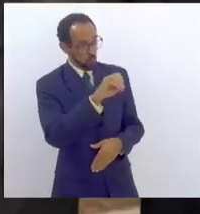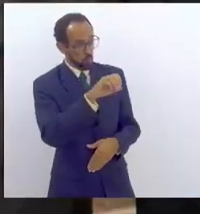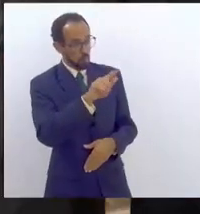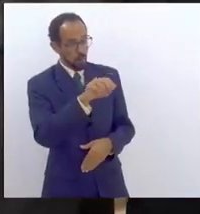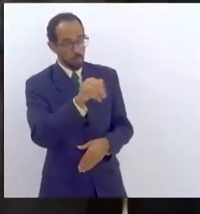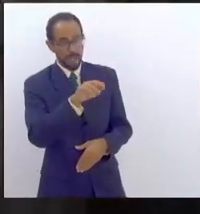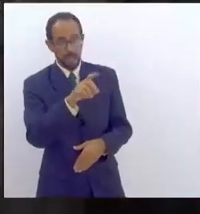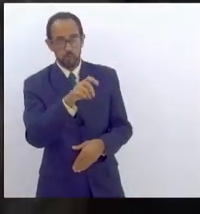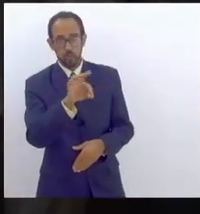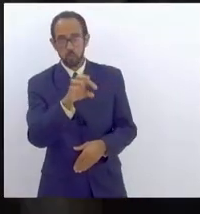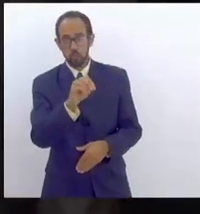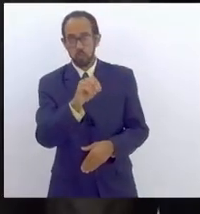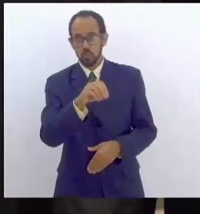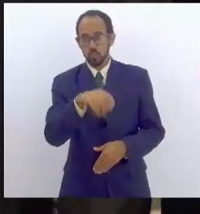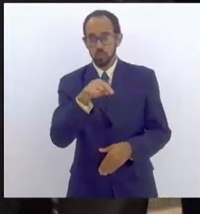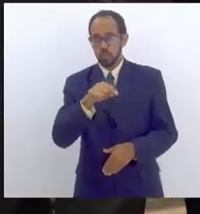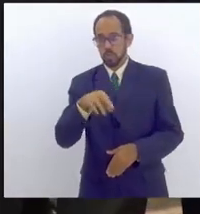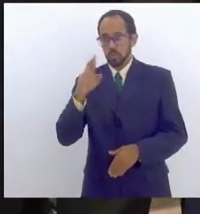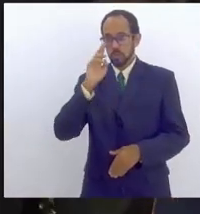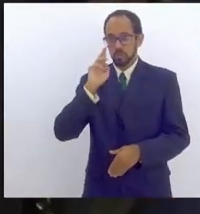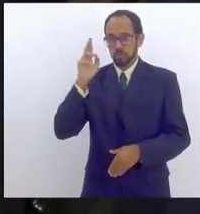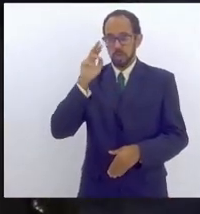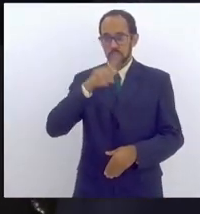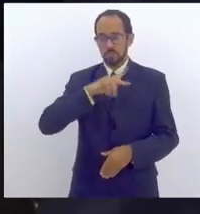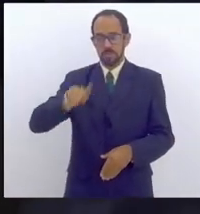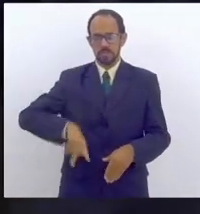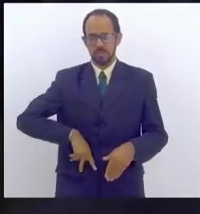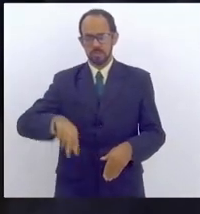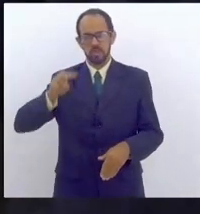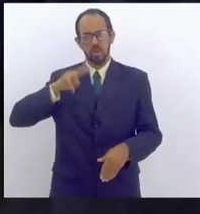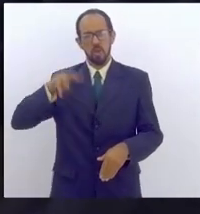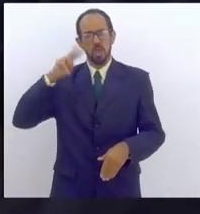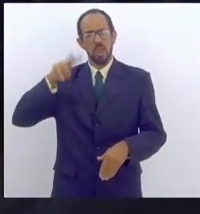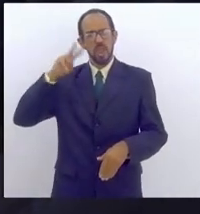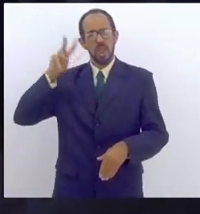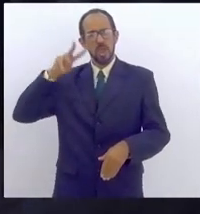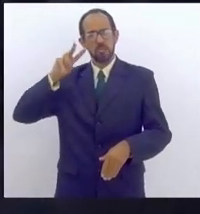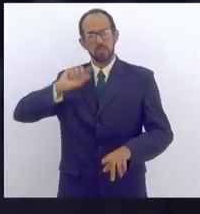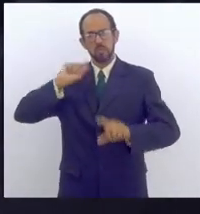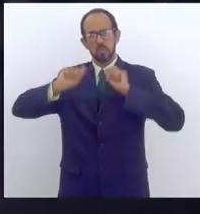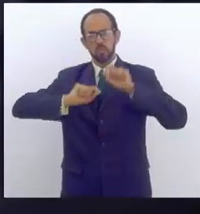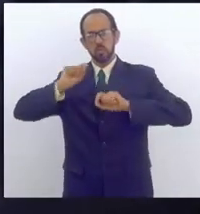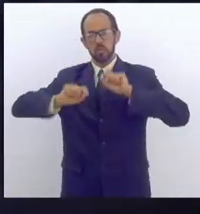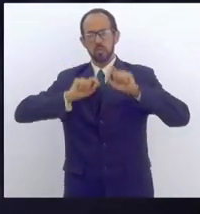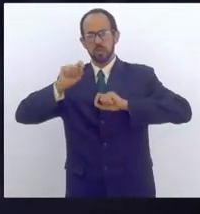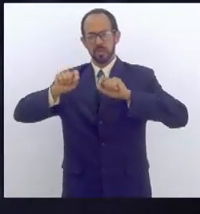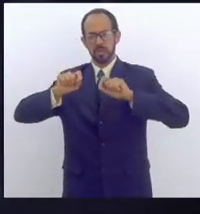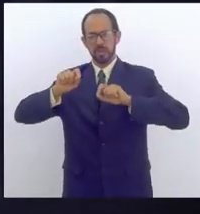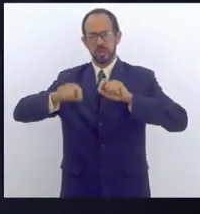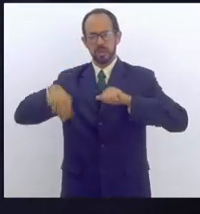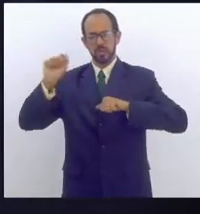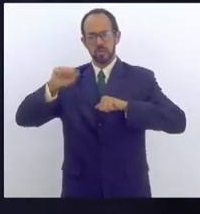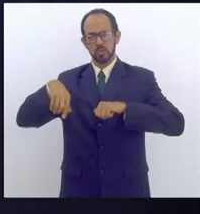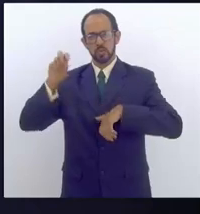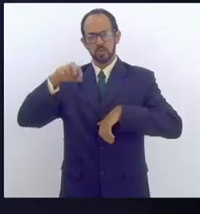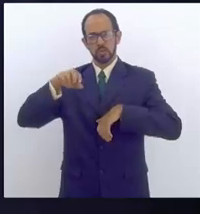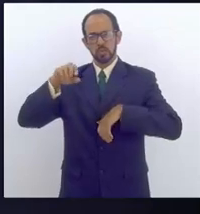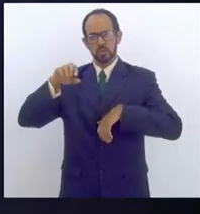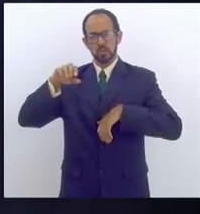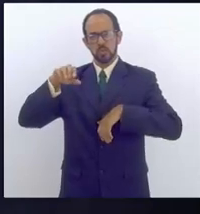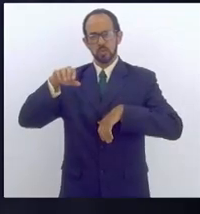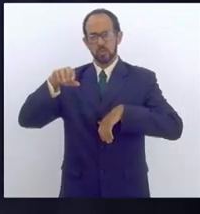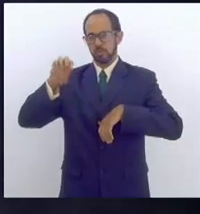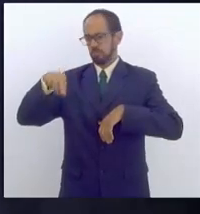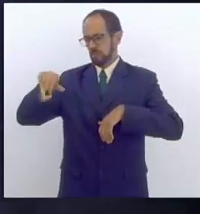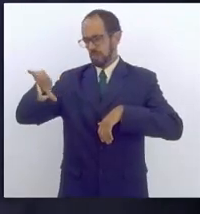Senhora Presidente, eu me recordo agora, senhor Presidente Carlos Mink, por ocasião da minha